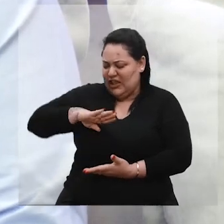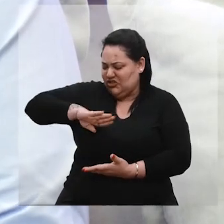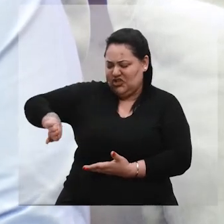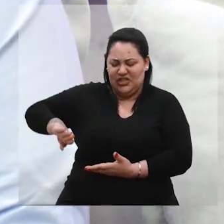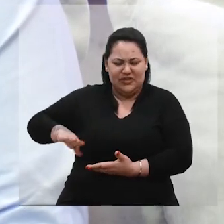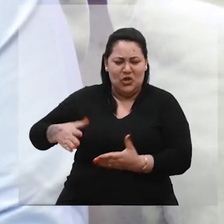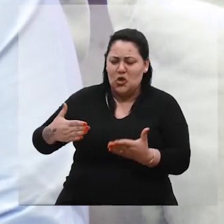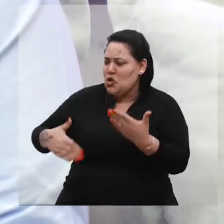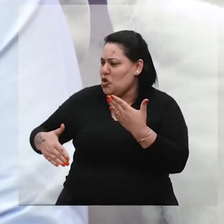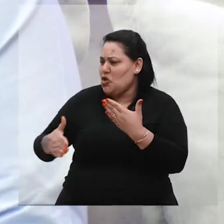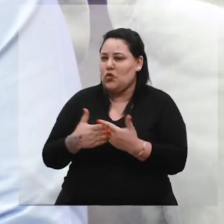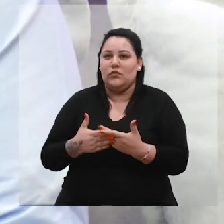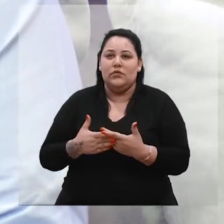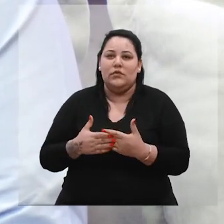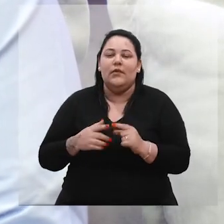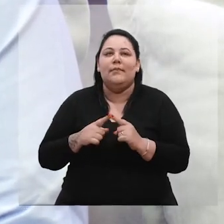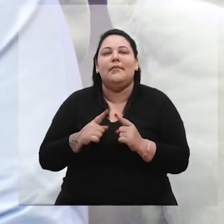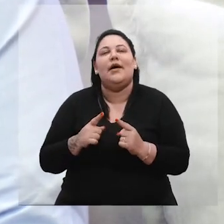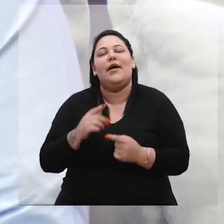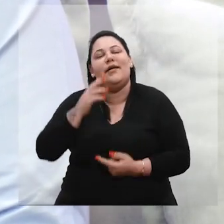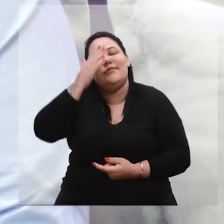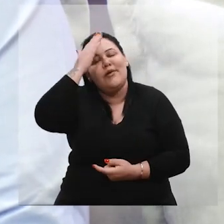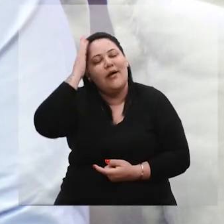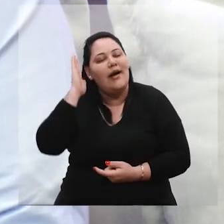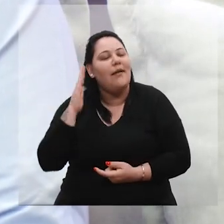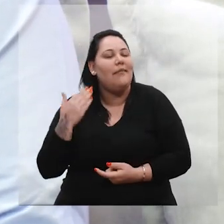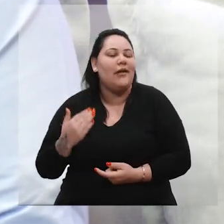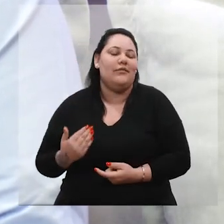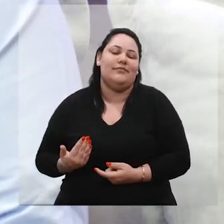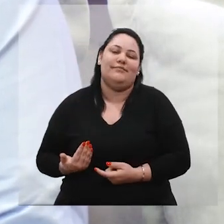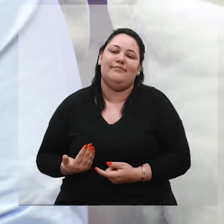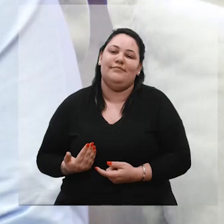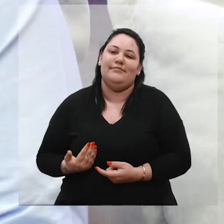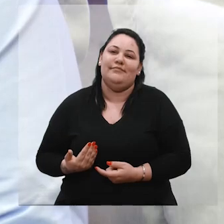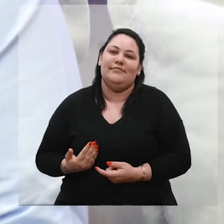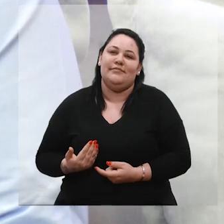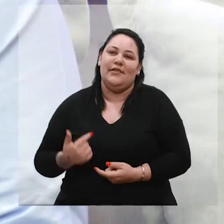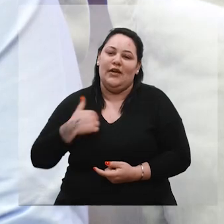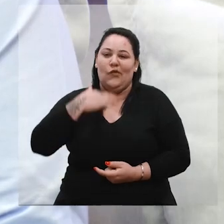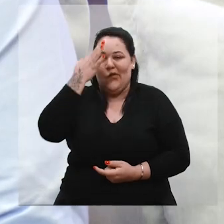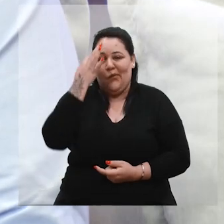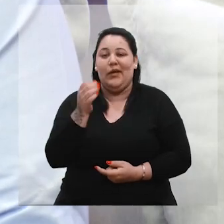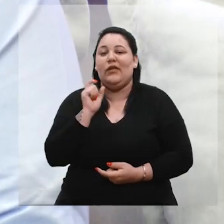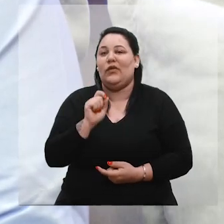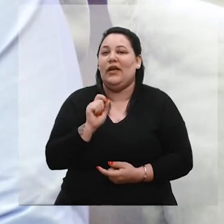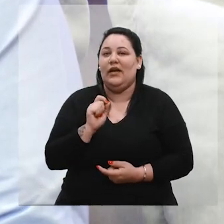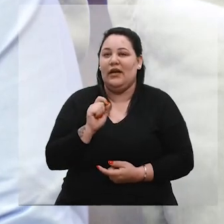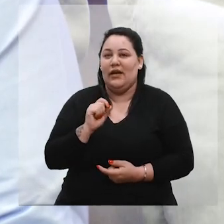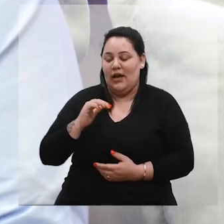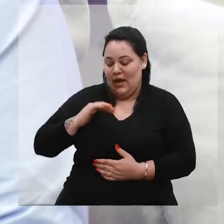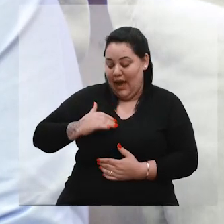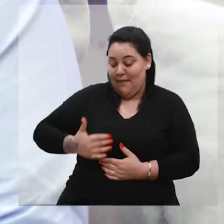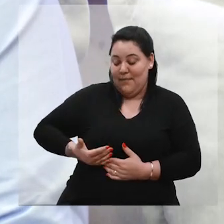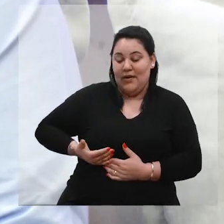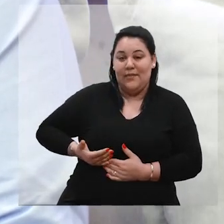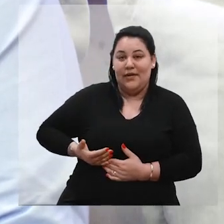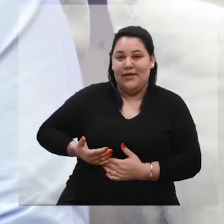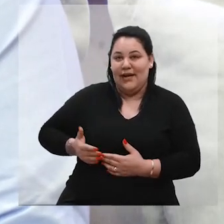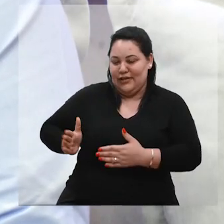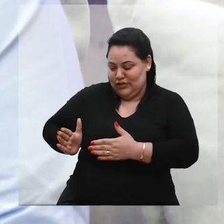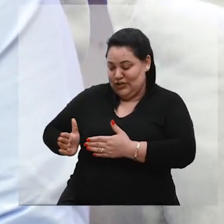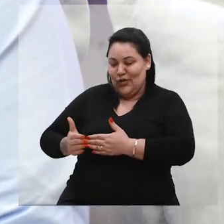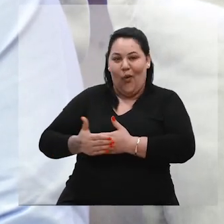operar, tira tudo, não sei o quê. Ai, mas e o meu cabelo? E aí a gente entende que a mama é uma coisa que a gente